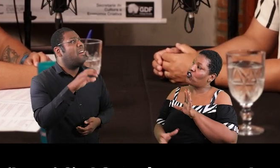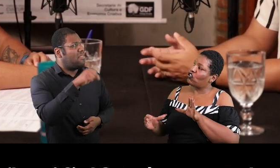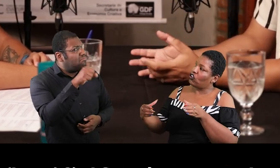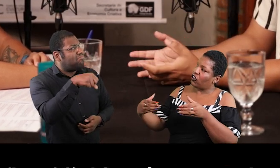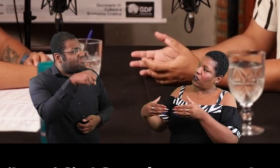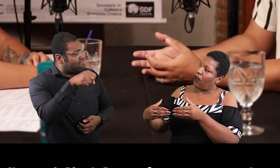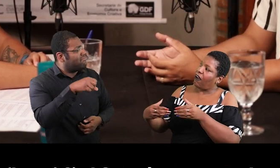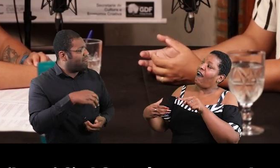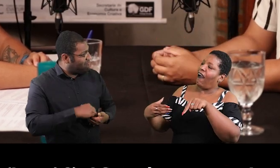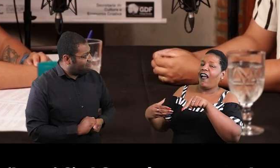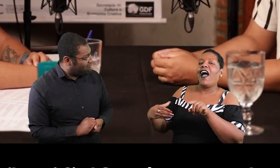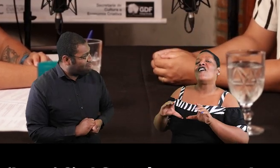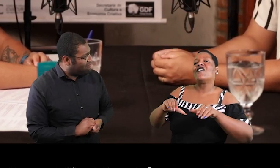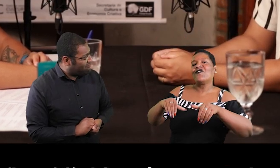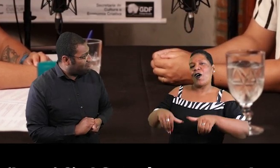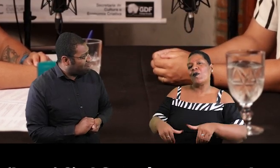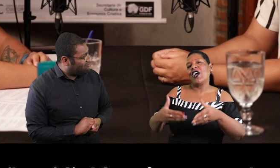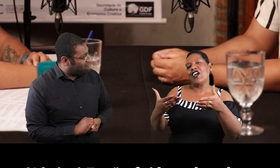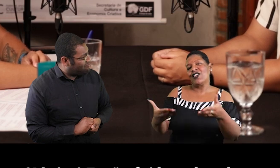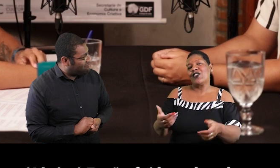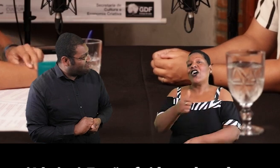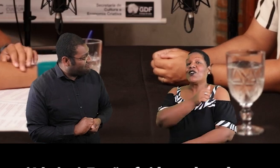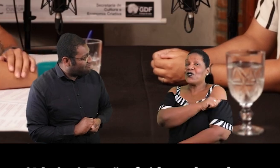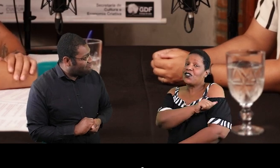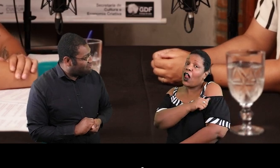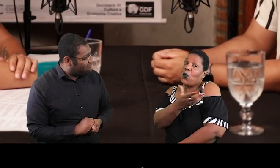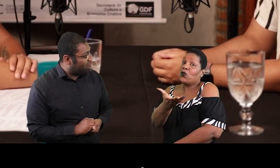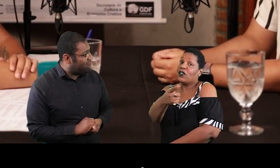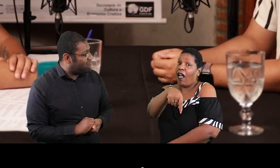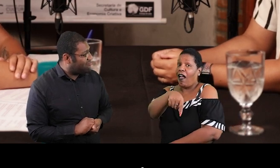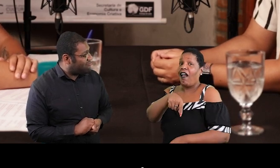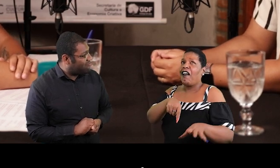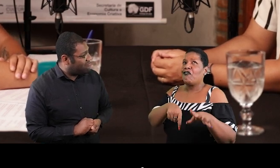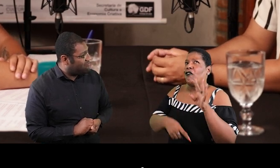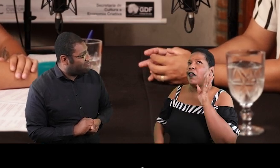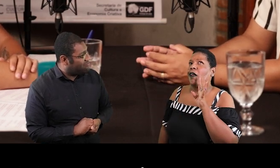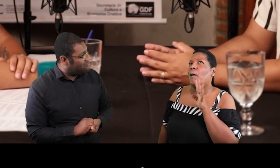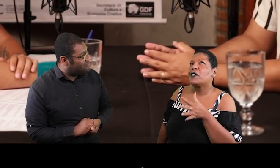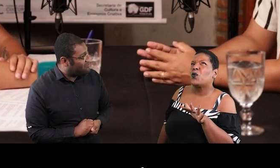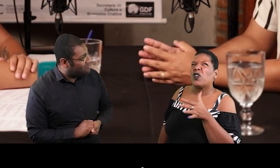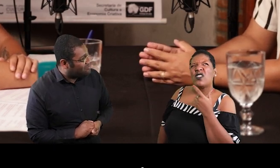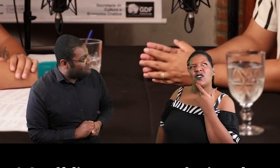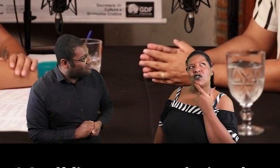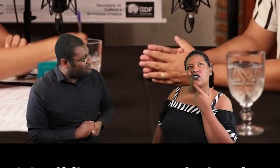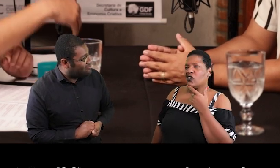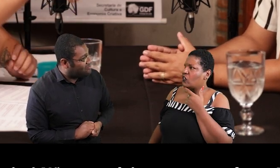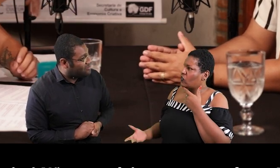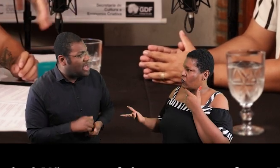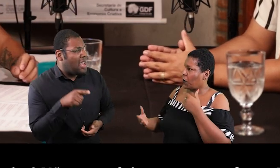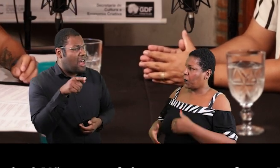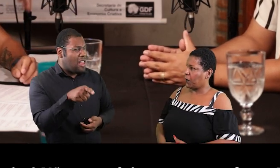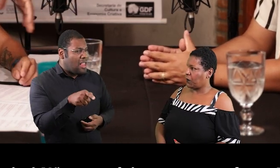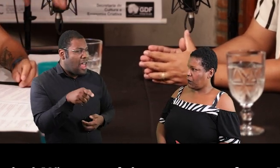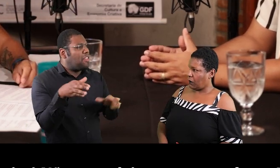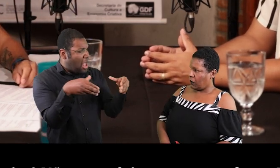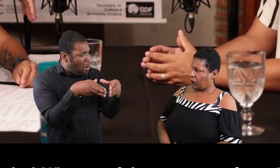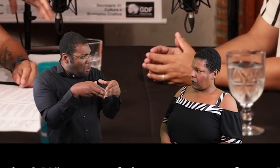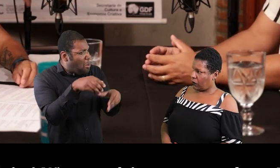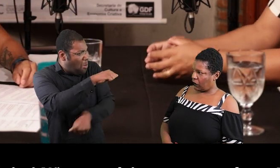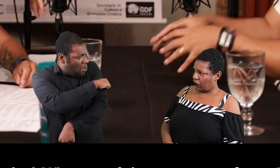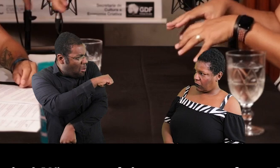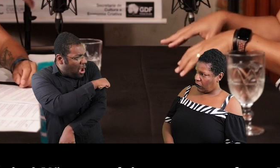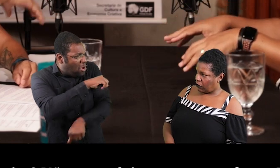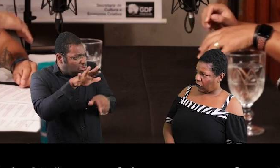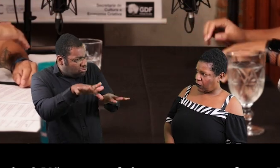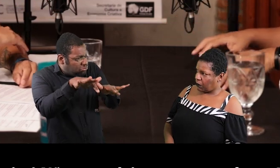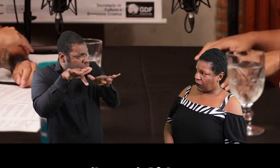sim. na formatura dos alunos. Caramba, Então que foi bem massa. legal. A gente tocou com mais ou menos umas... Eu acho que O público eram os próprios alunos ali?